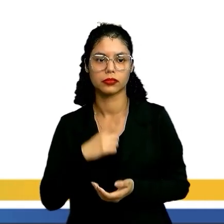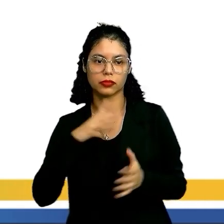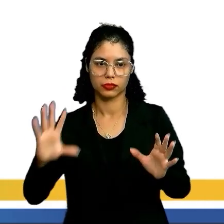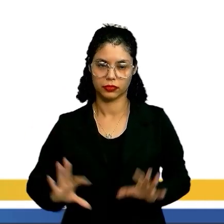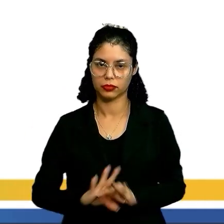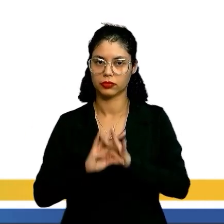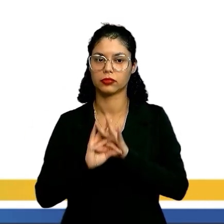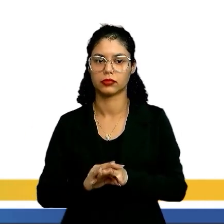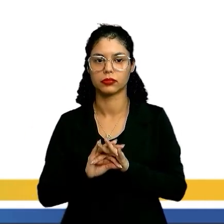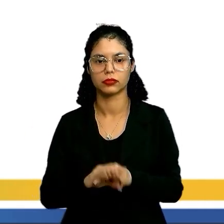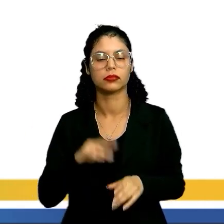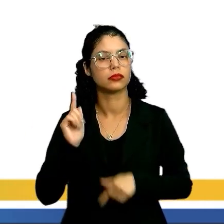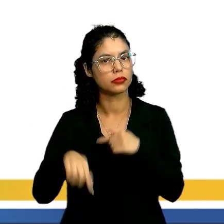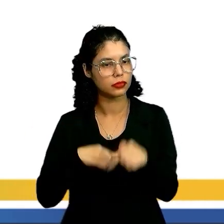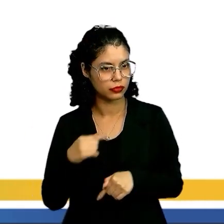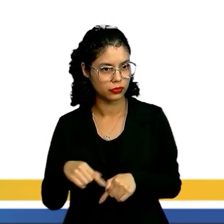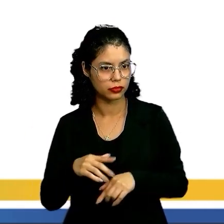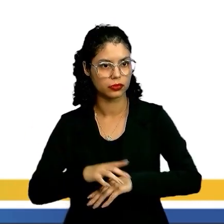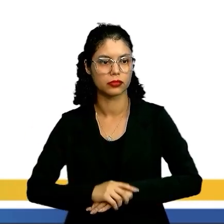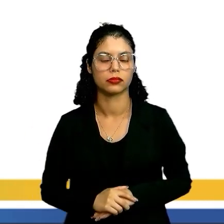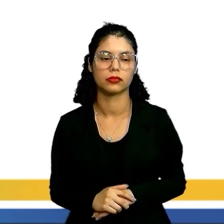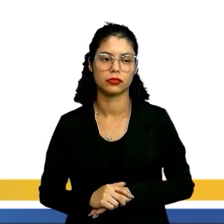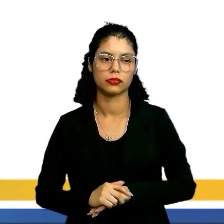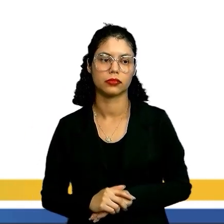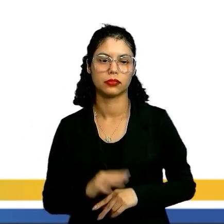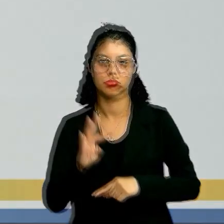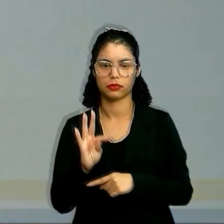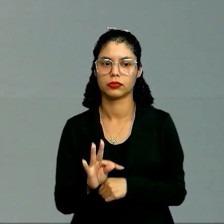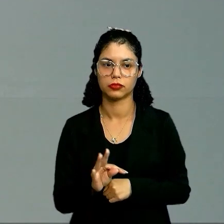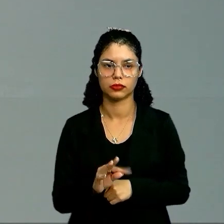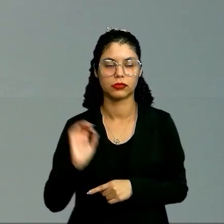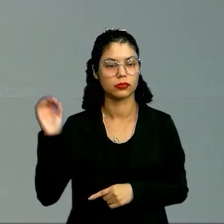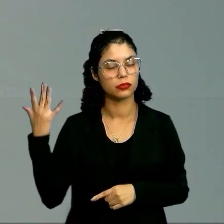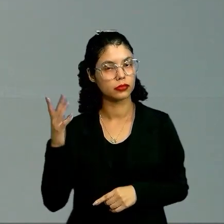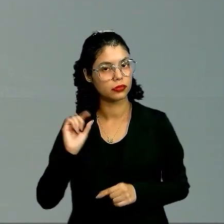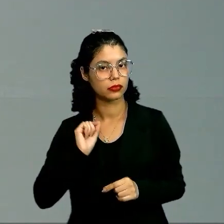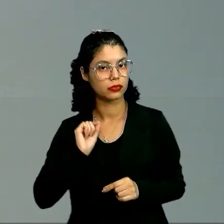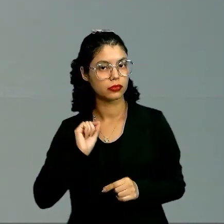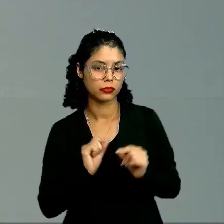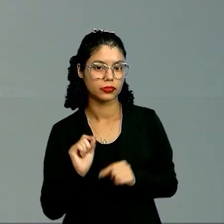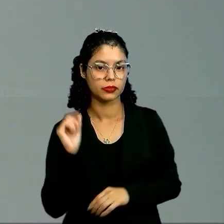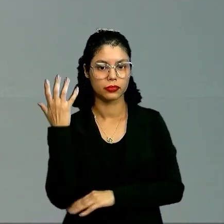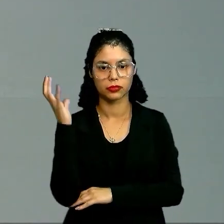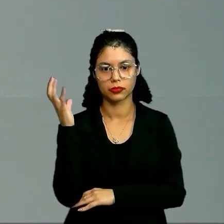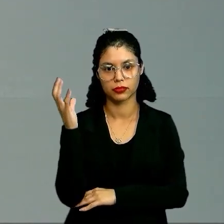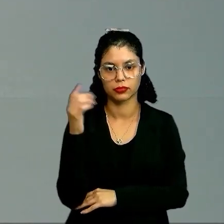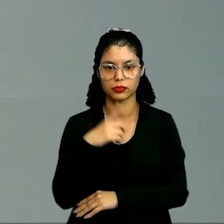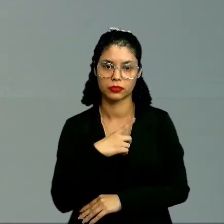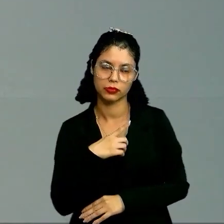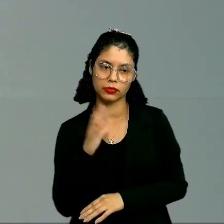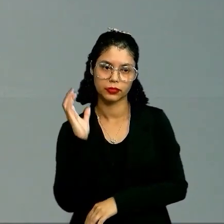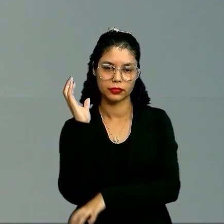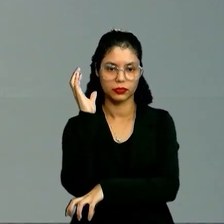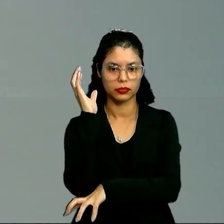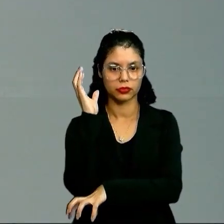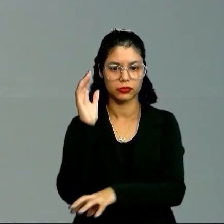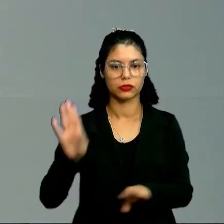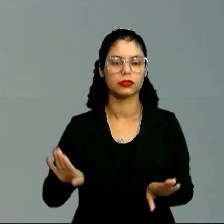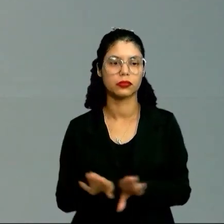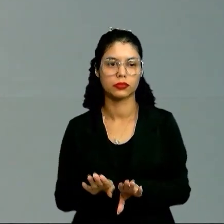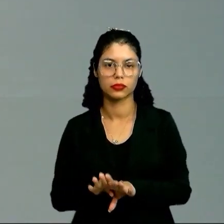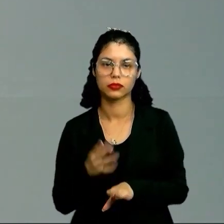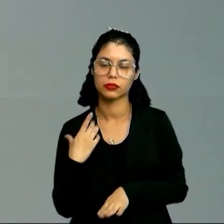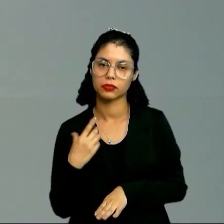quimiotropismo, tem relação com atividades químicas. Aqui nesse caso, pessoal, as plantas, no caso as raízes, eles estão